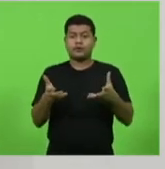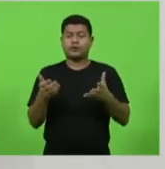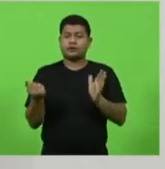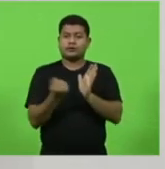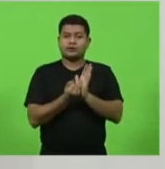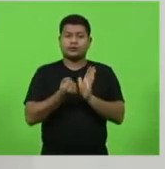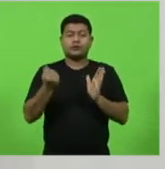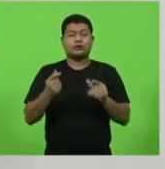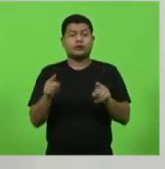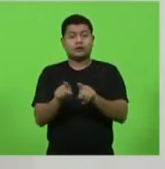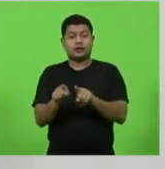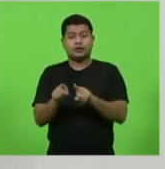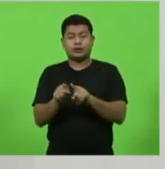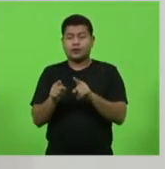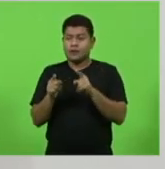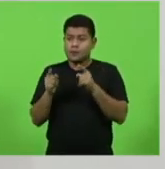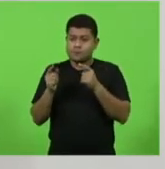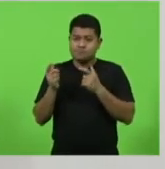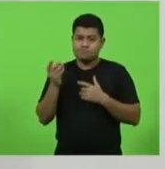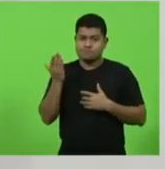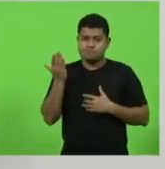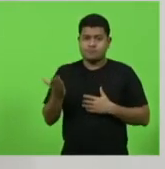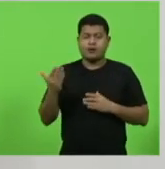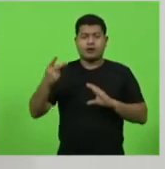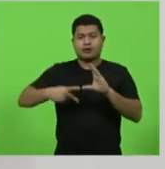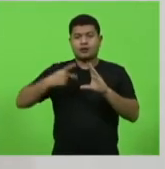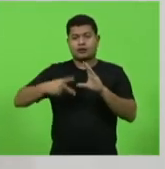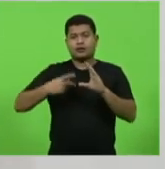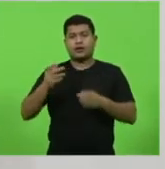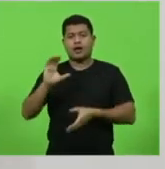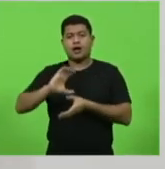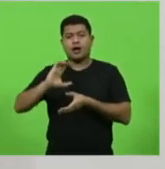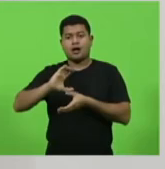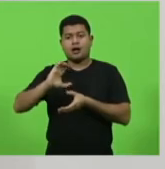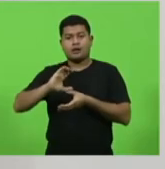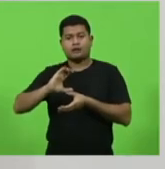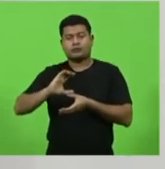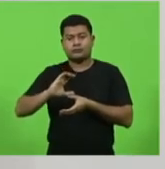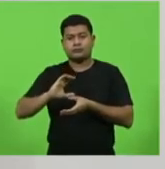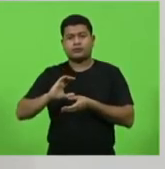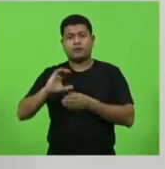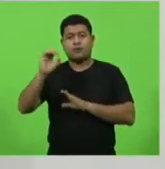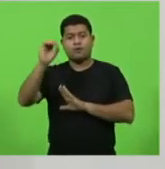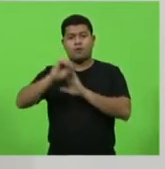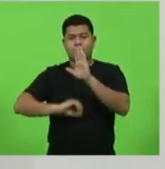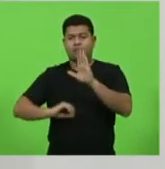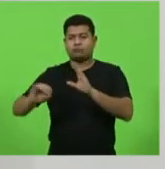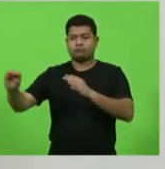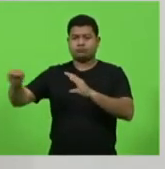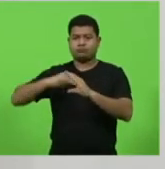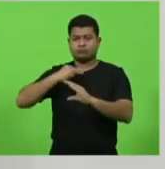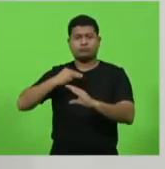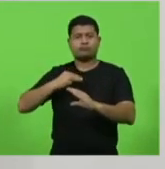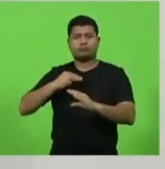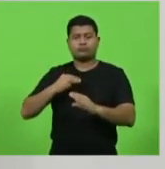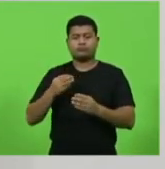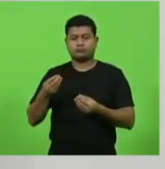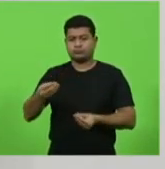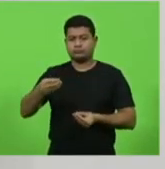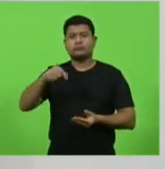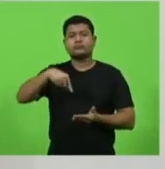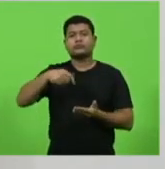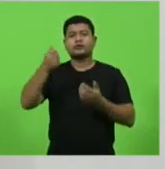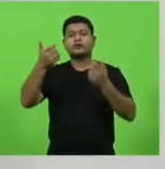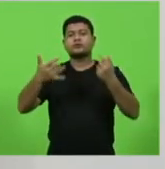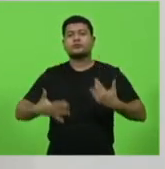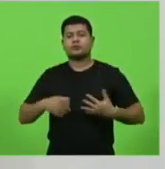recebi da Câmara de Vereadores de Canoinhas um ofício e dizendo que os